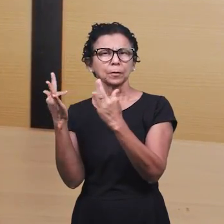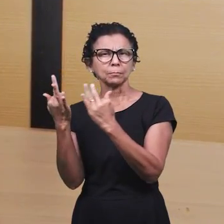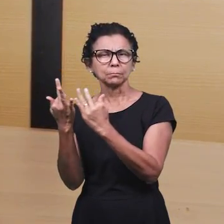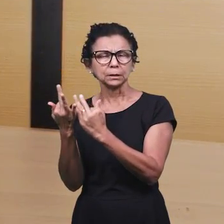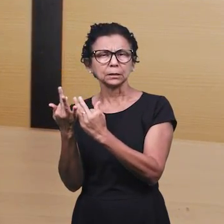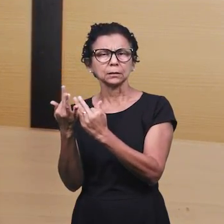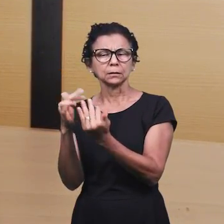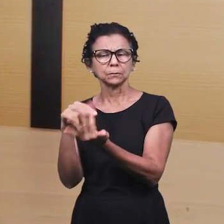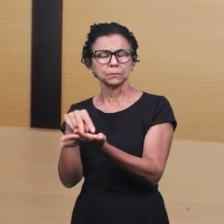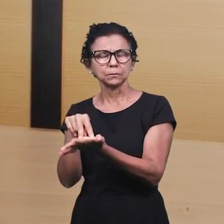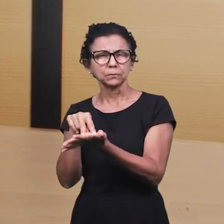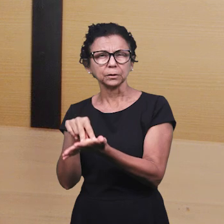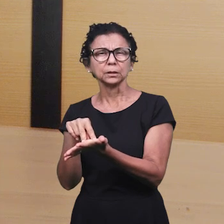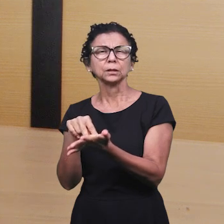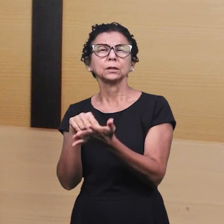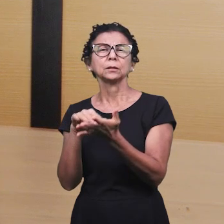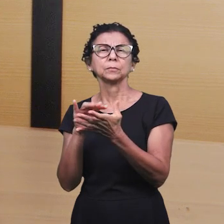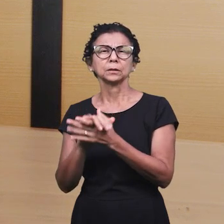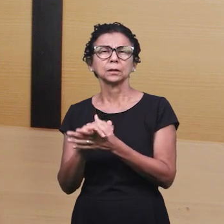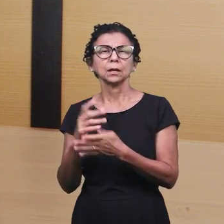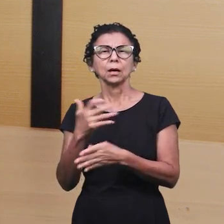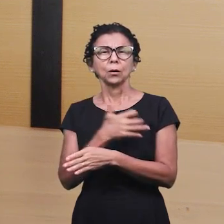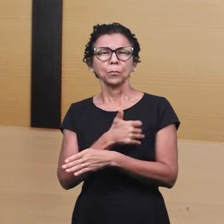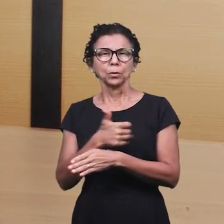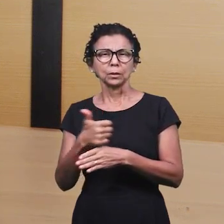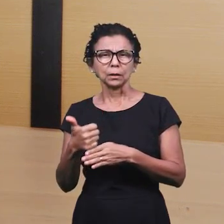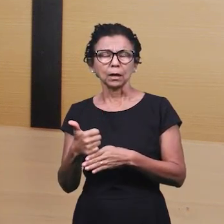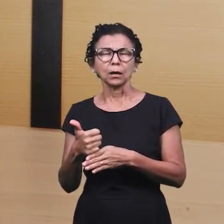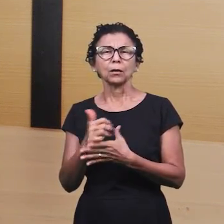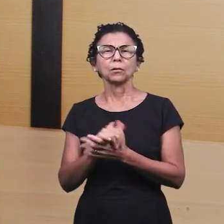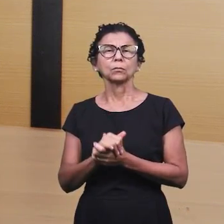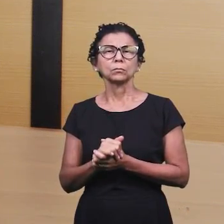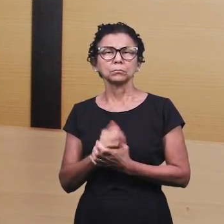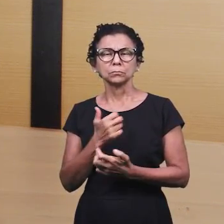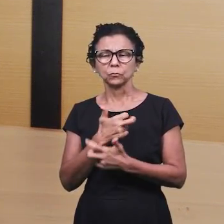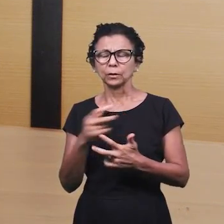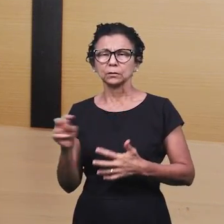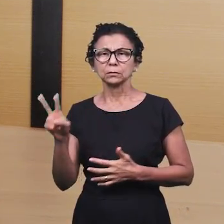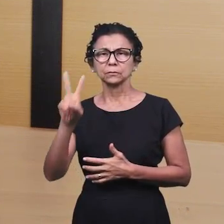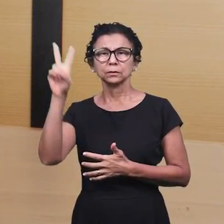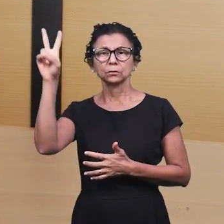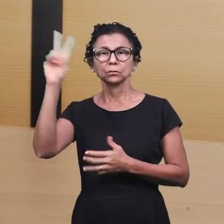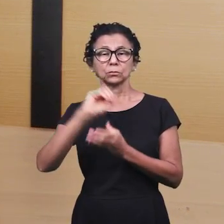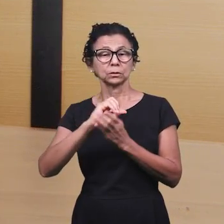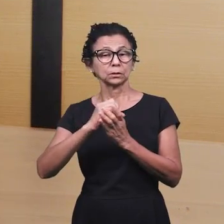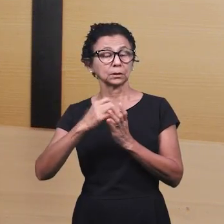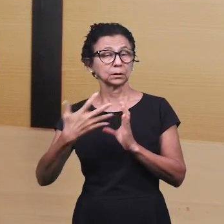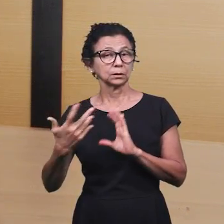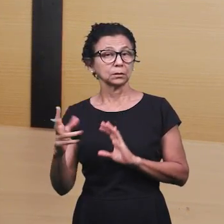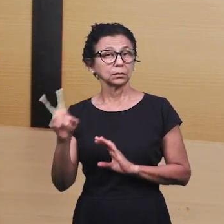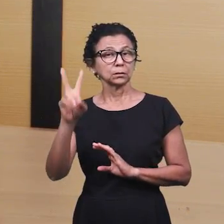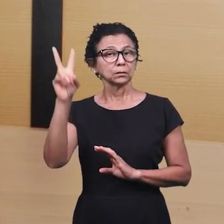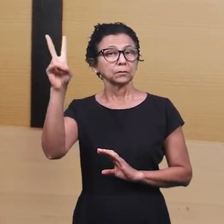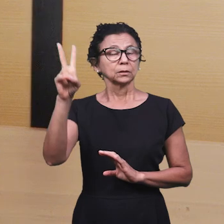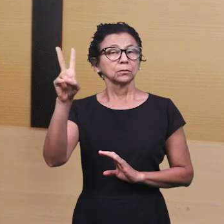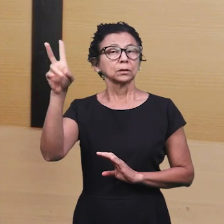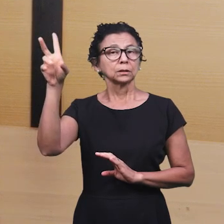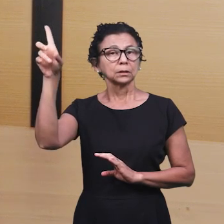definida, bem sólida, dentro de princípios, valores, dentro de características que